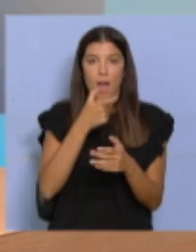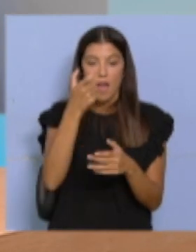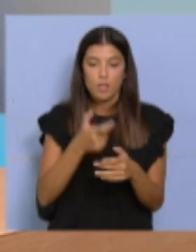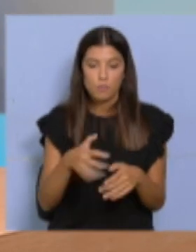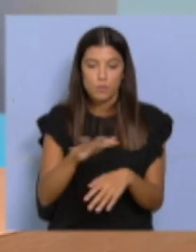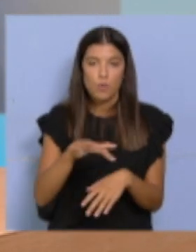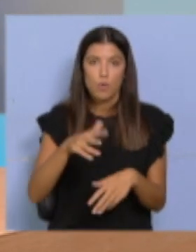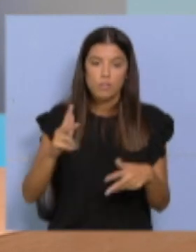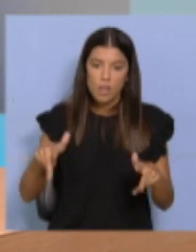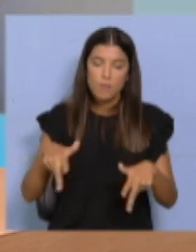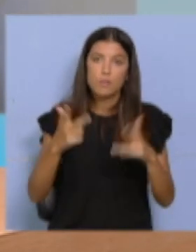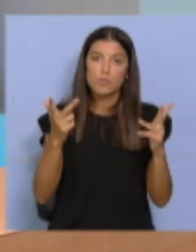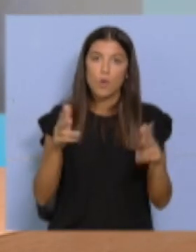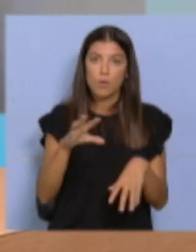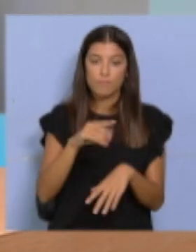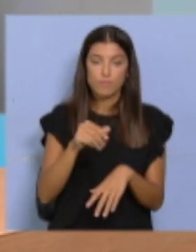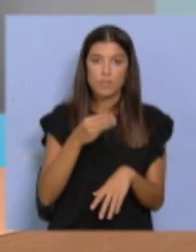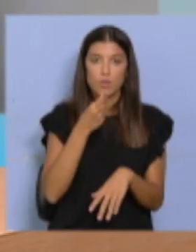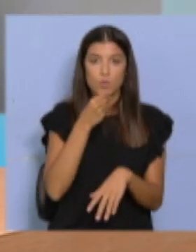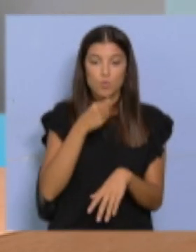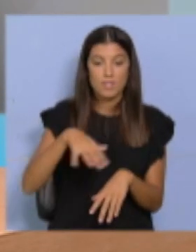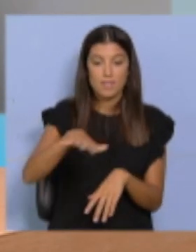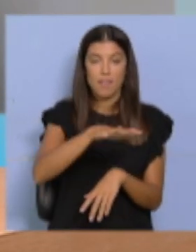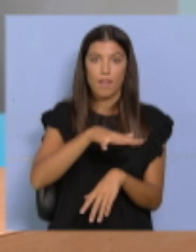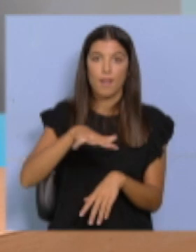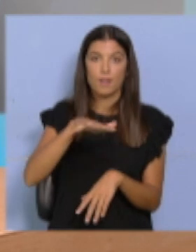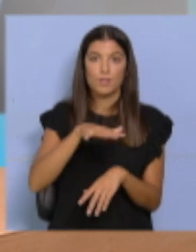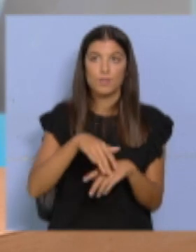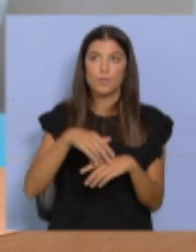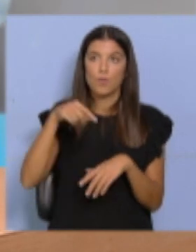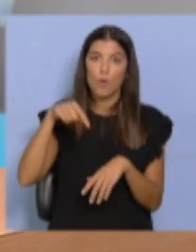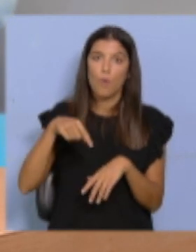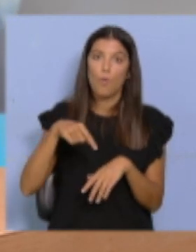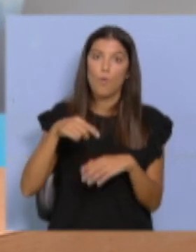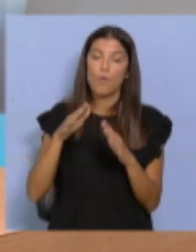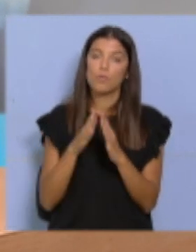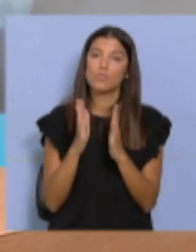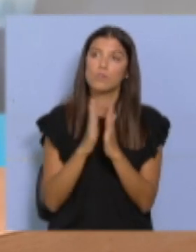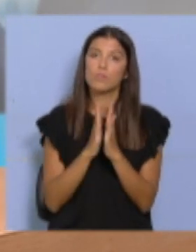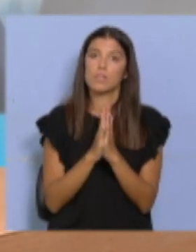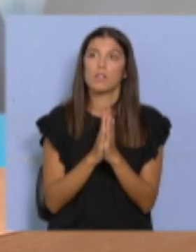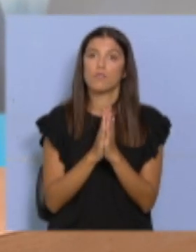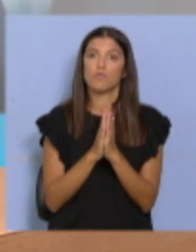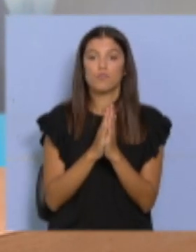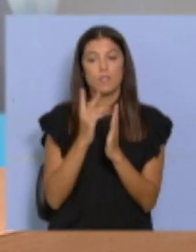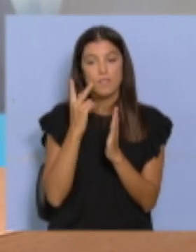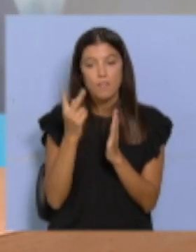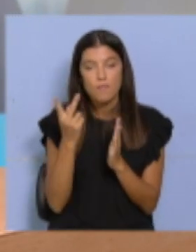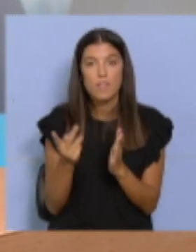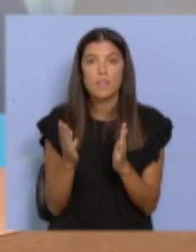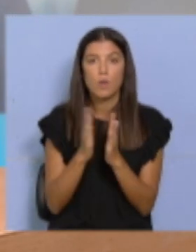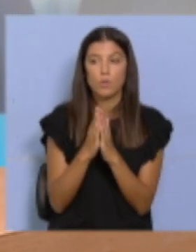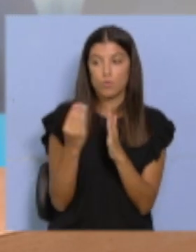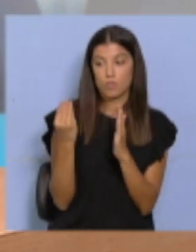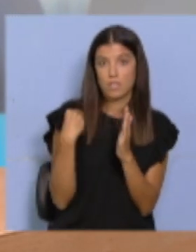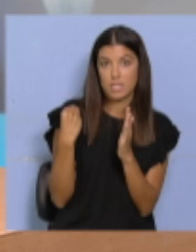no deserto, e é este Deus que hoje nos é apresentado como o Deus da vida, o Deus que nos chama, a